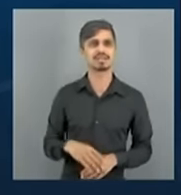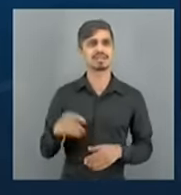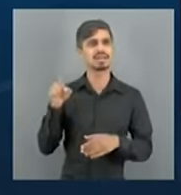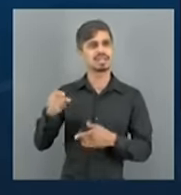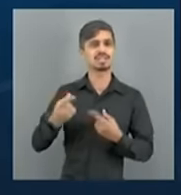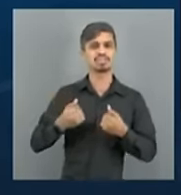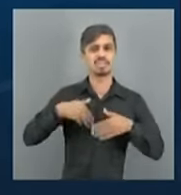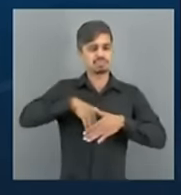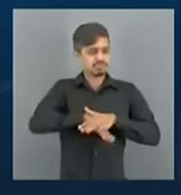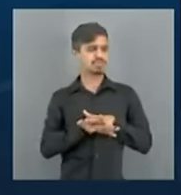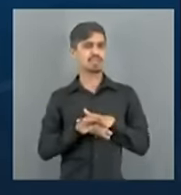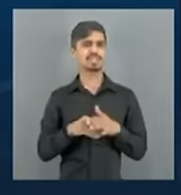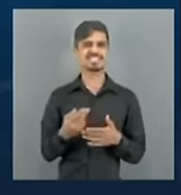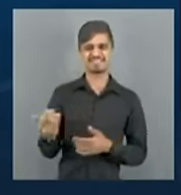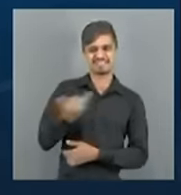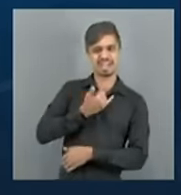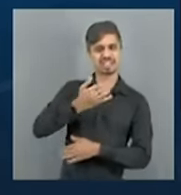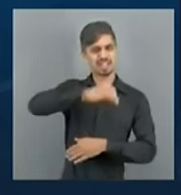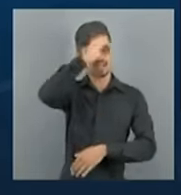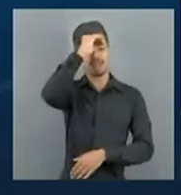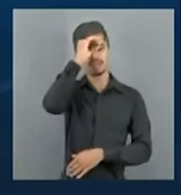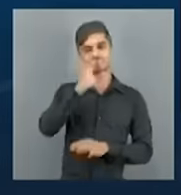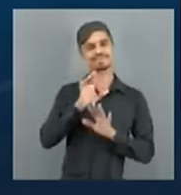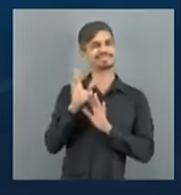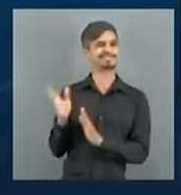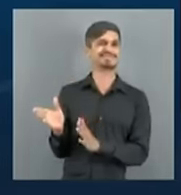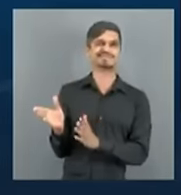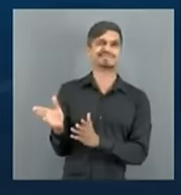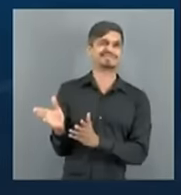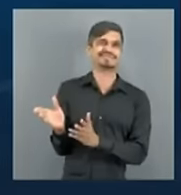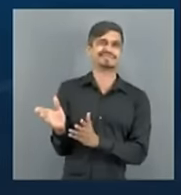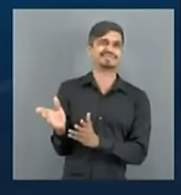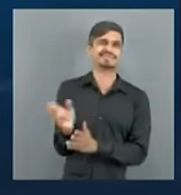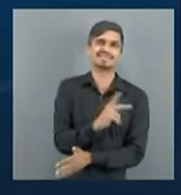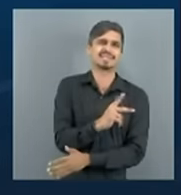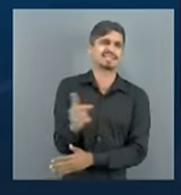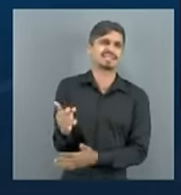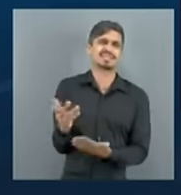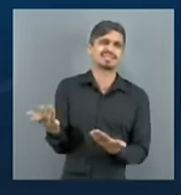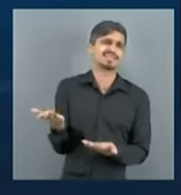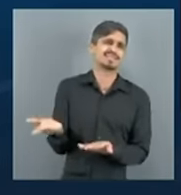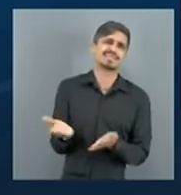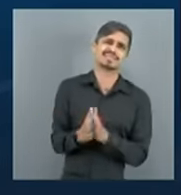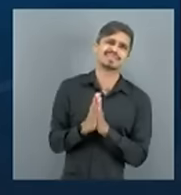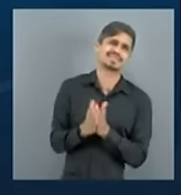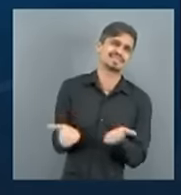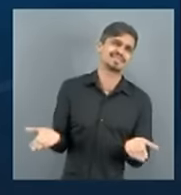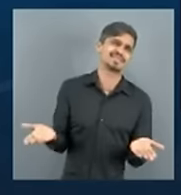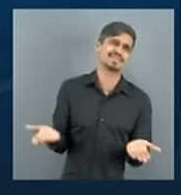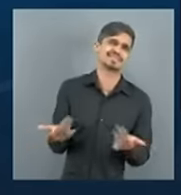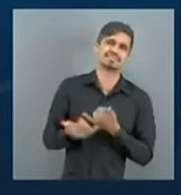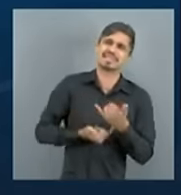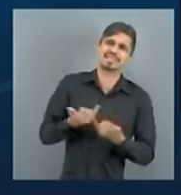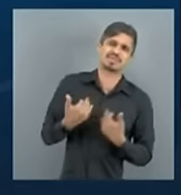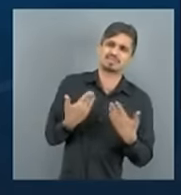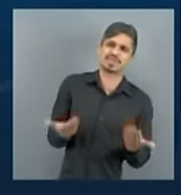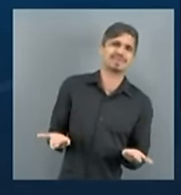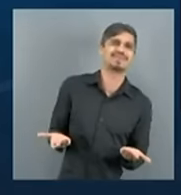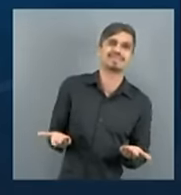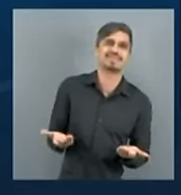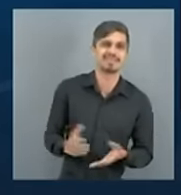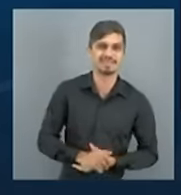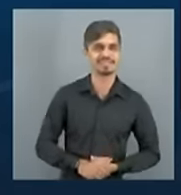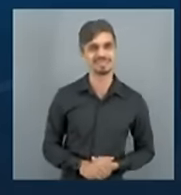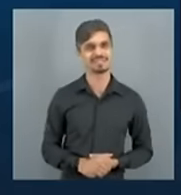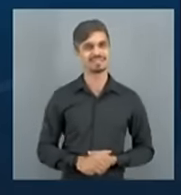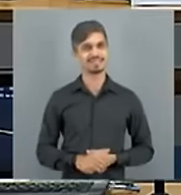na cueca e vai falar para mim que não sabia de nada. Você tá essa? Ô, presidente patrocinador, tá a brincar com a gente, né? Só pode.